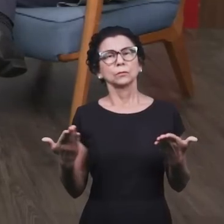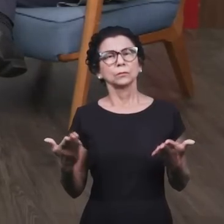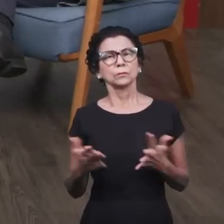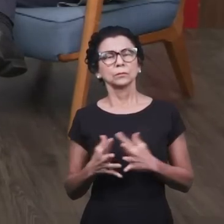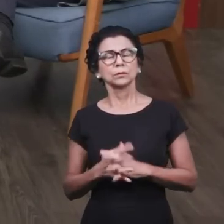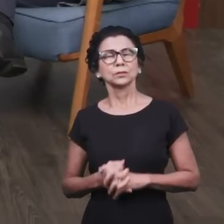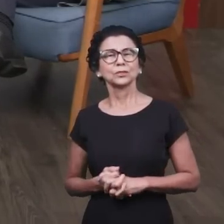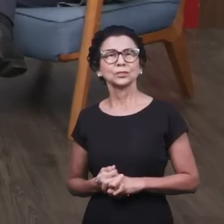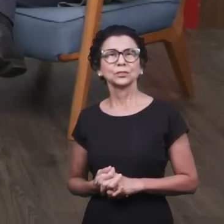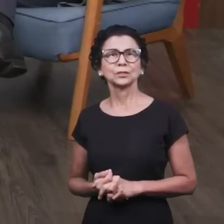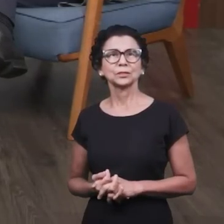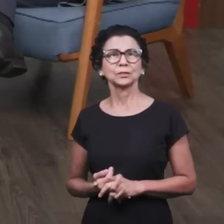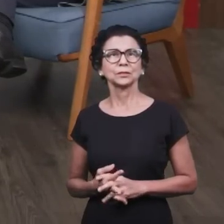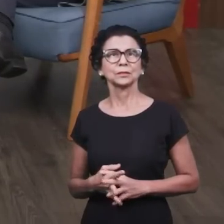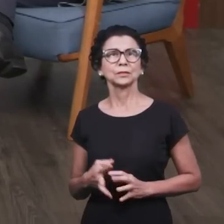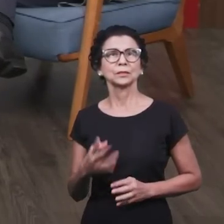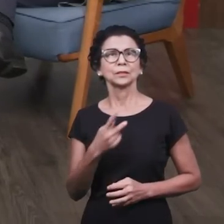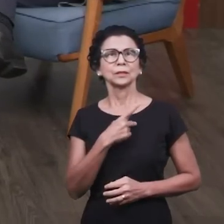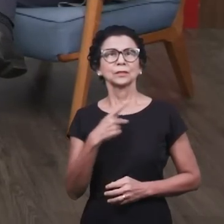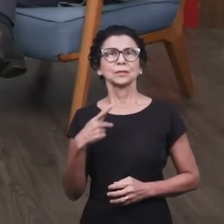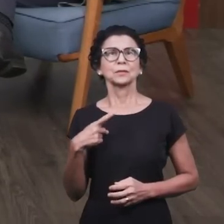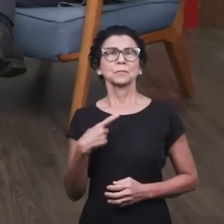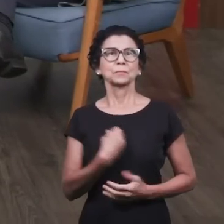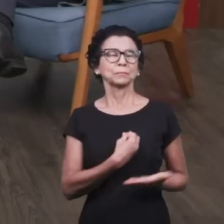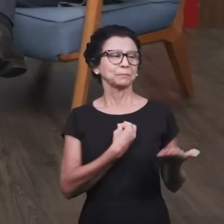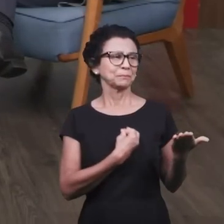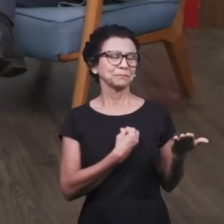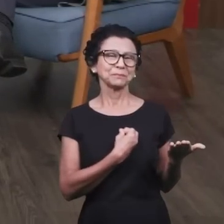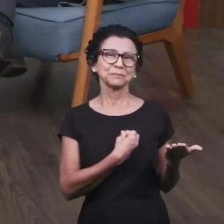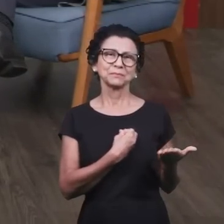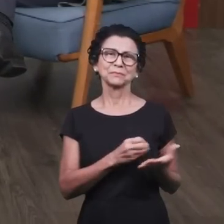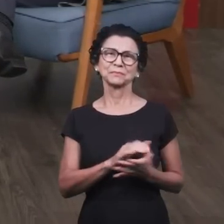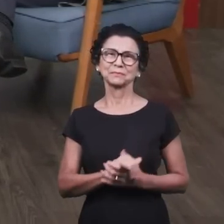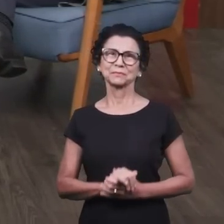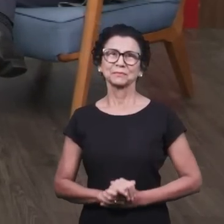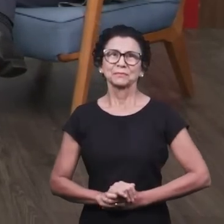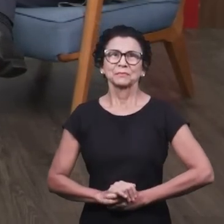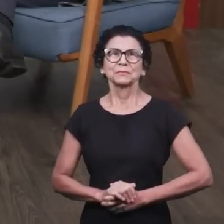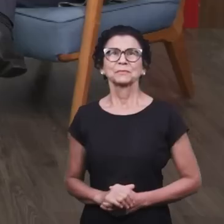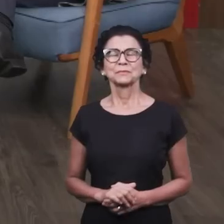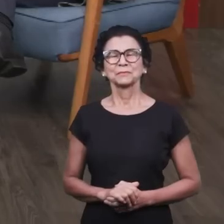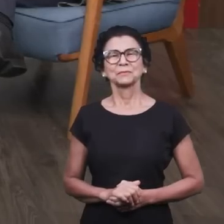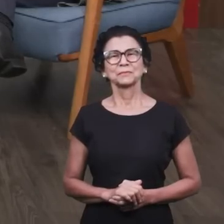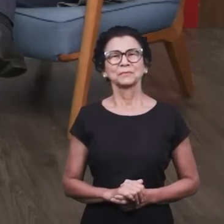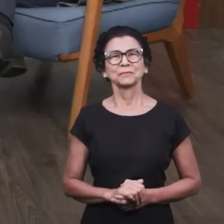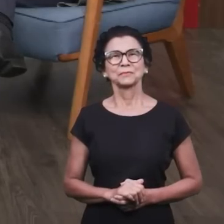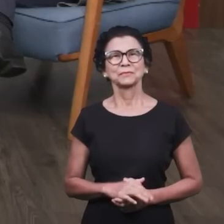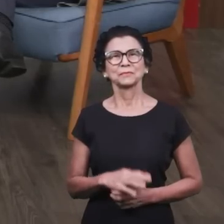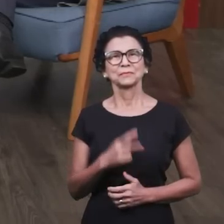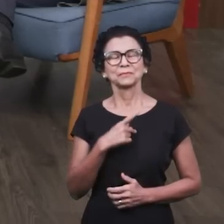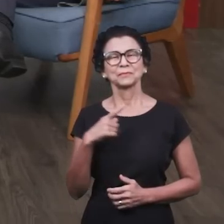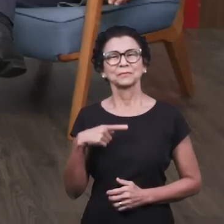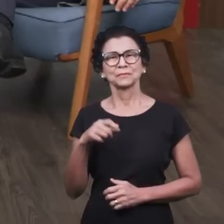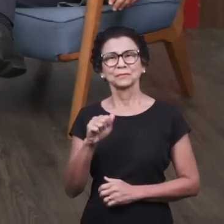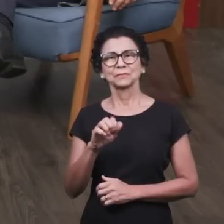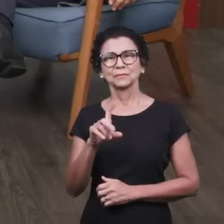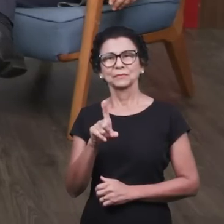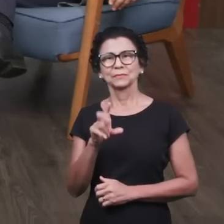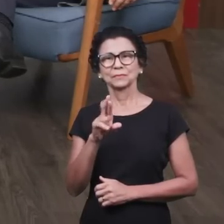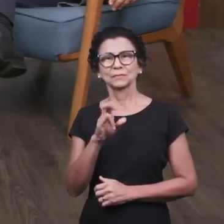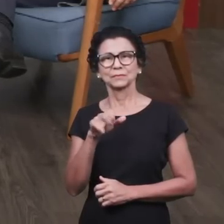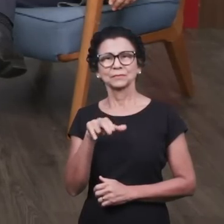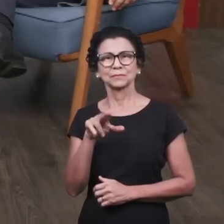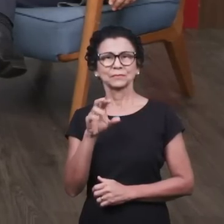nesta edição do programa, os pastores presentes no estúdio aqui da nossa central de comunicação, pastor Adriano Teixeira. Paz do Senhor, Adriano. Paz do Senhor,